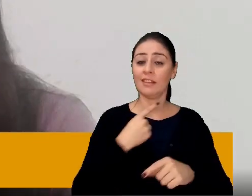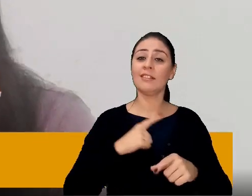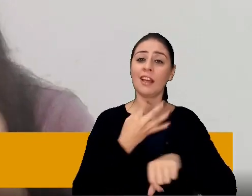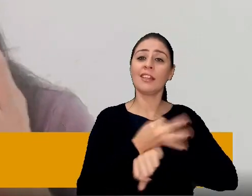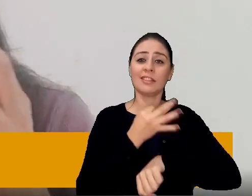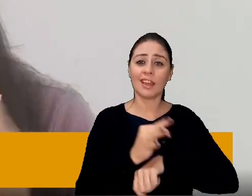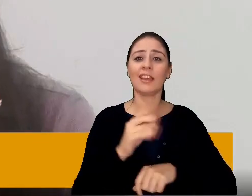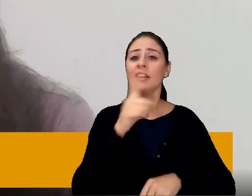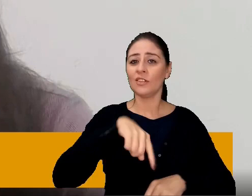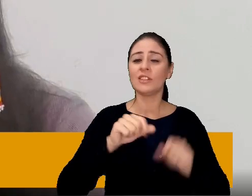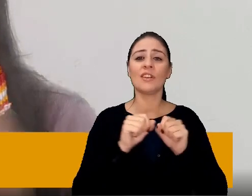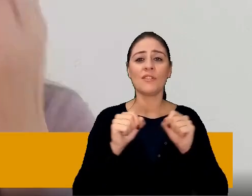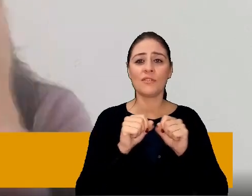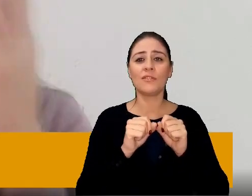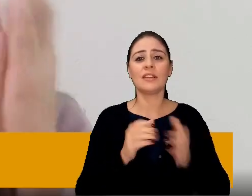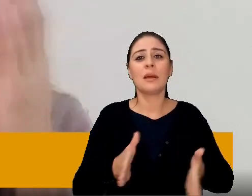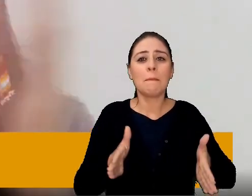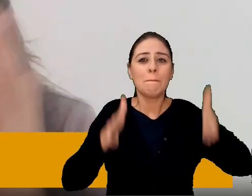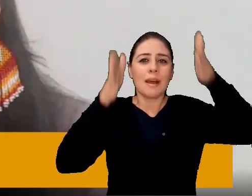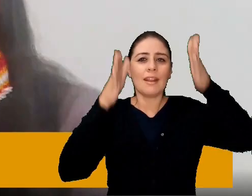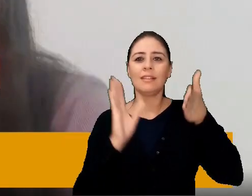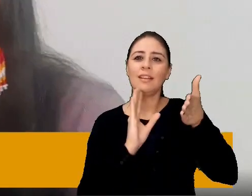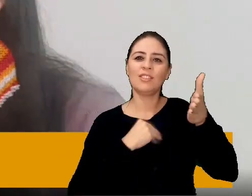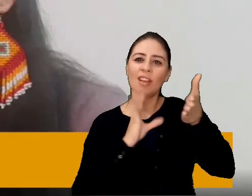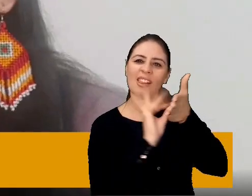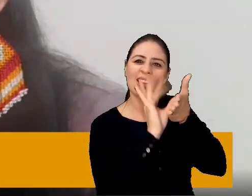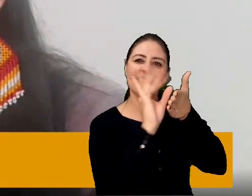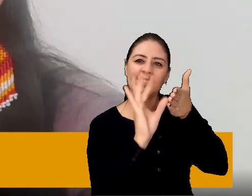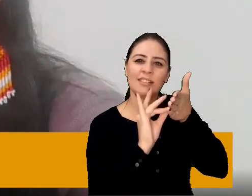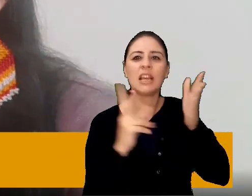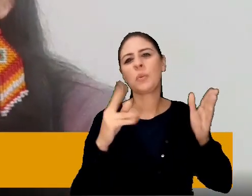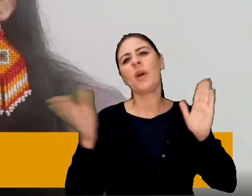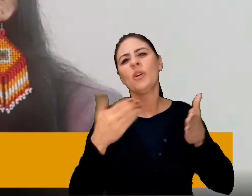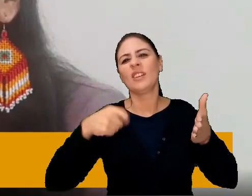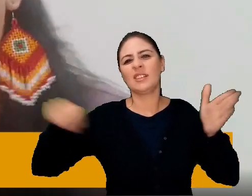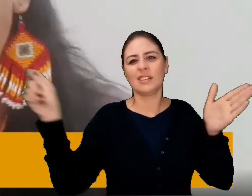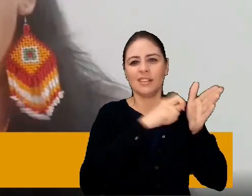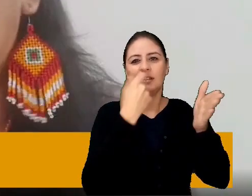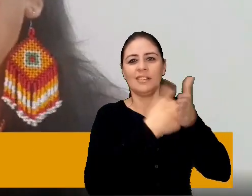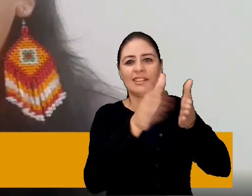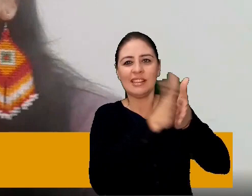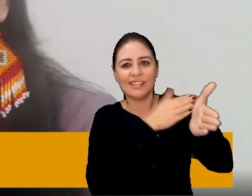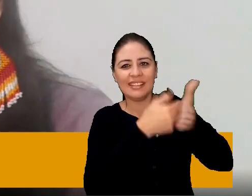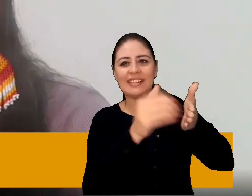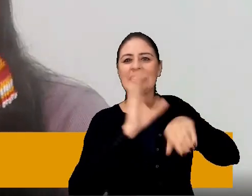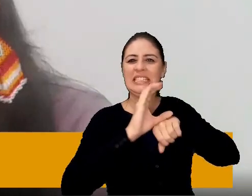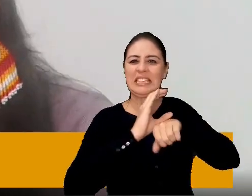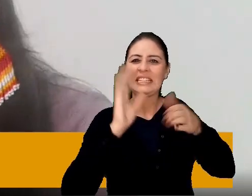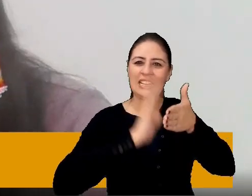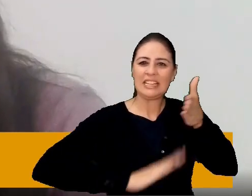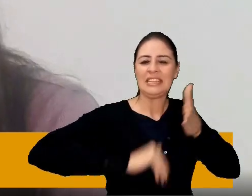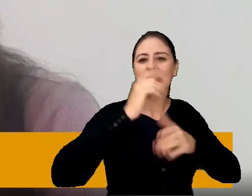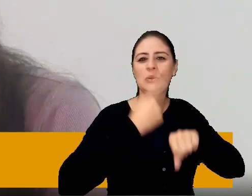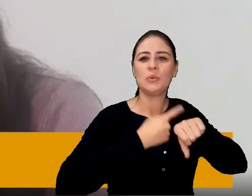esconder, a água não entrava. A gente tinha uma técnica de selar a parede como se hoje fosse o reboco, sabe, ou a